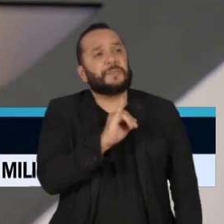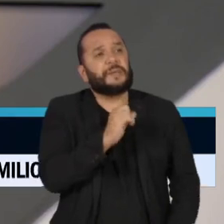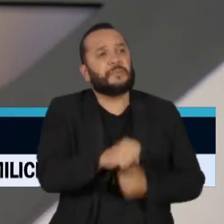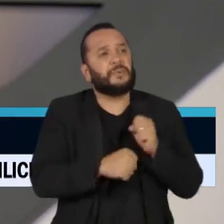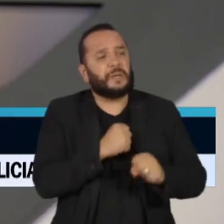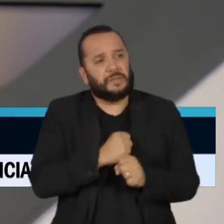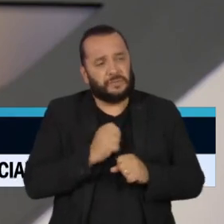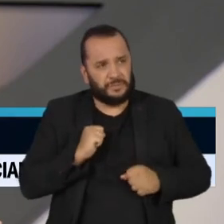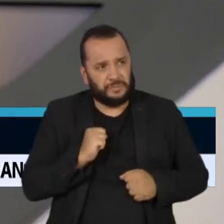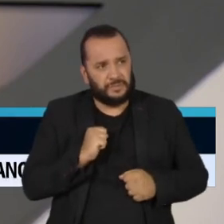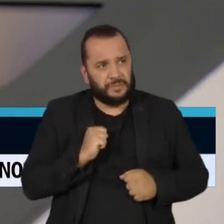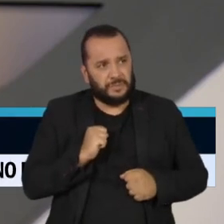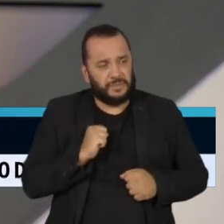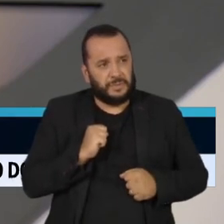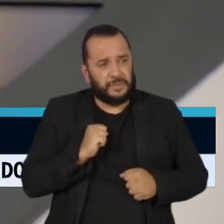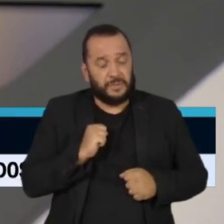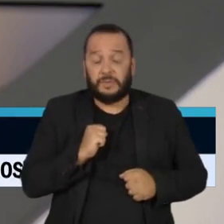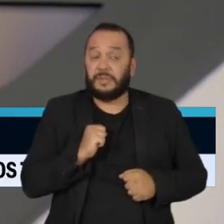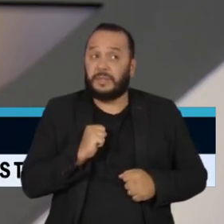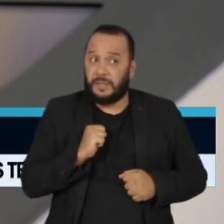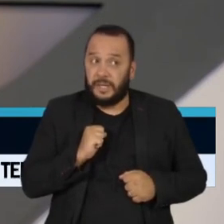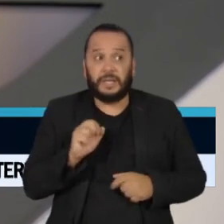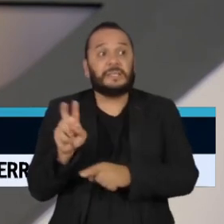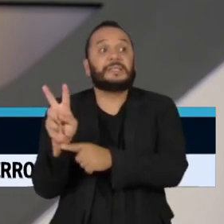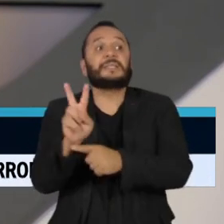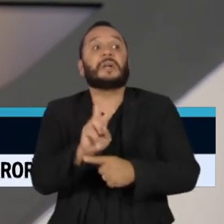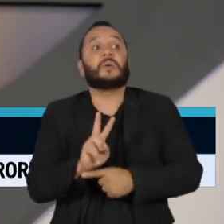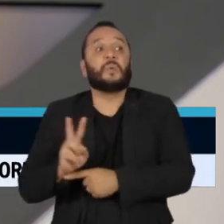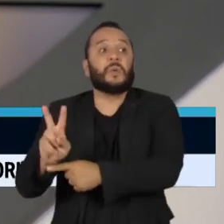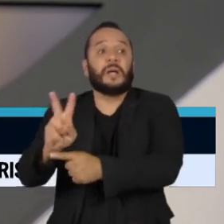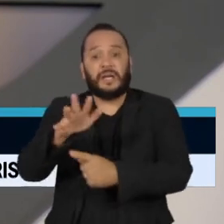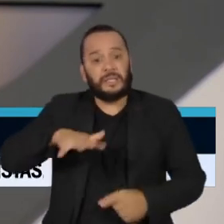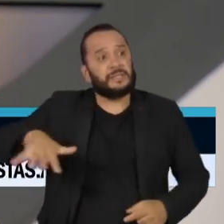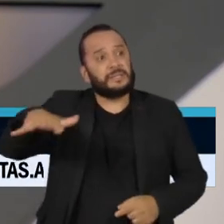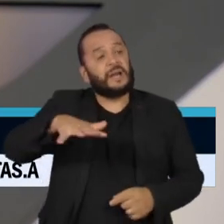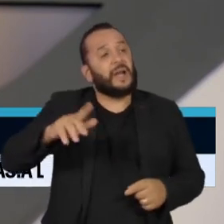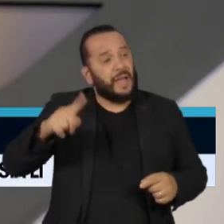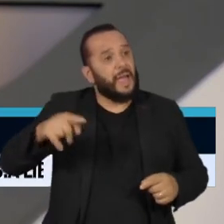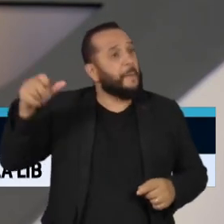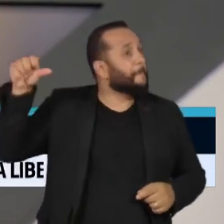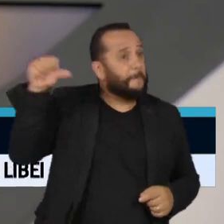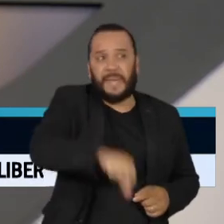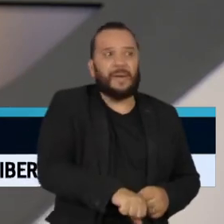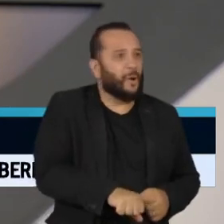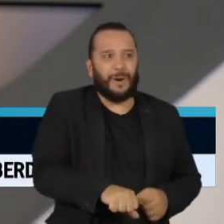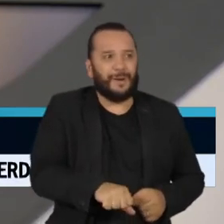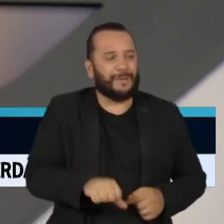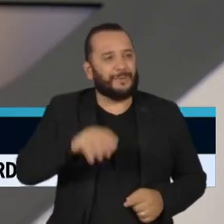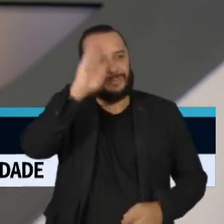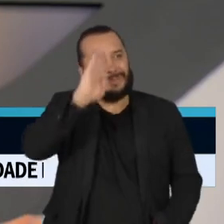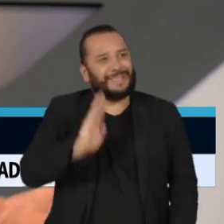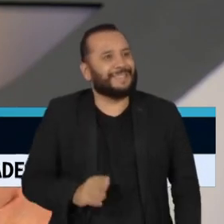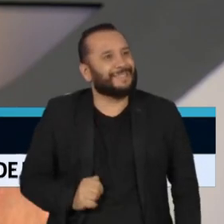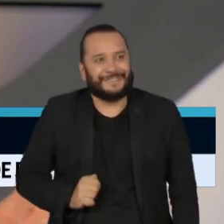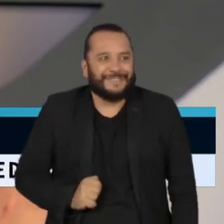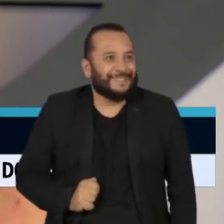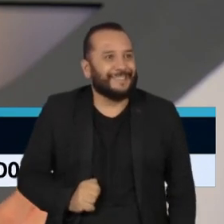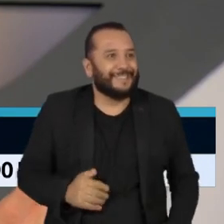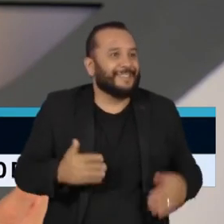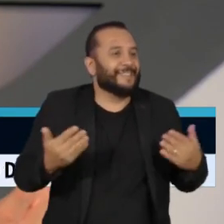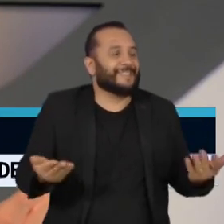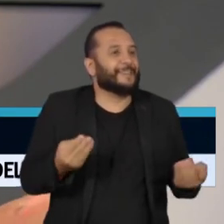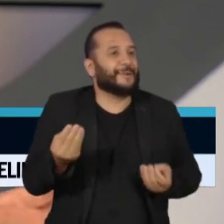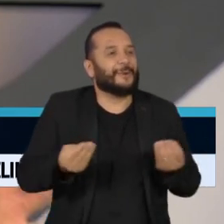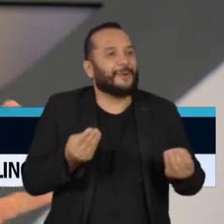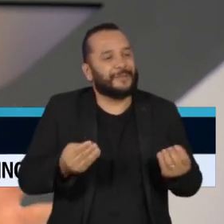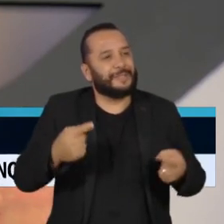e a segurança do Distrito Federal é a pior dos 20 das 27 unidades da Federação então há que